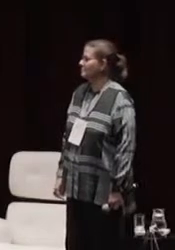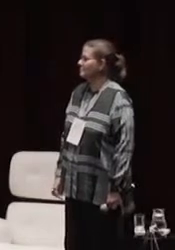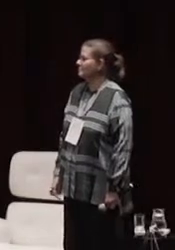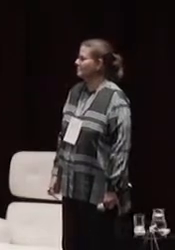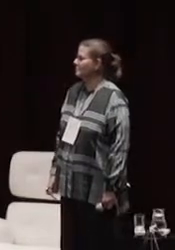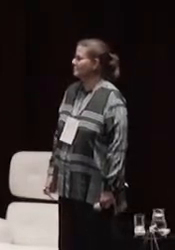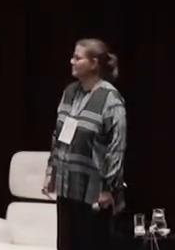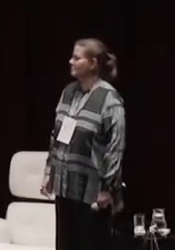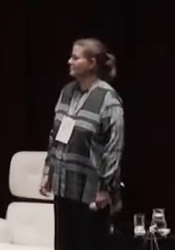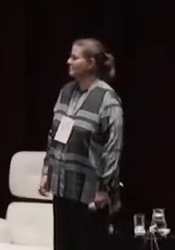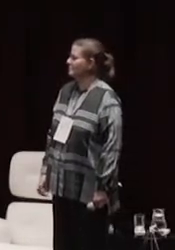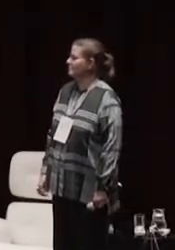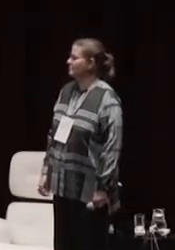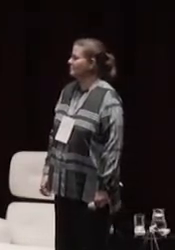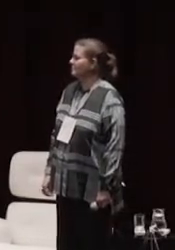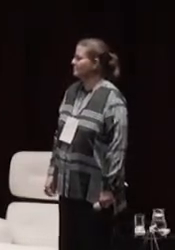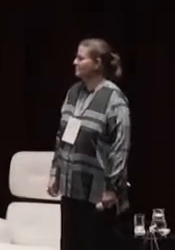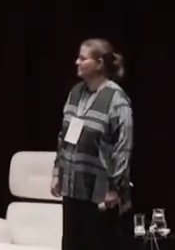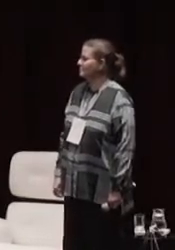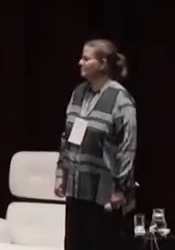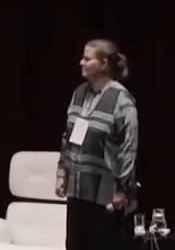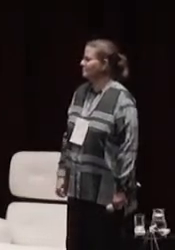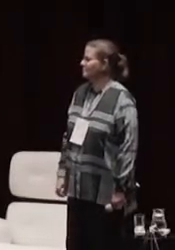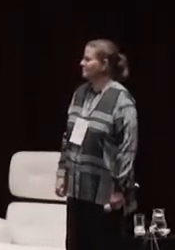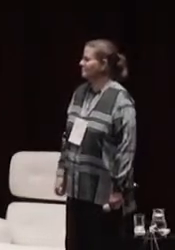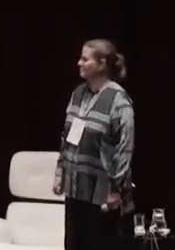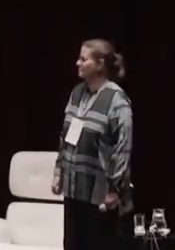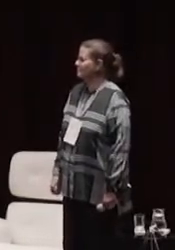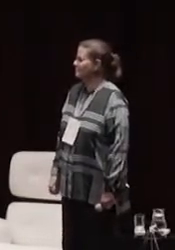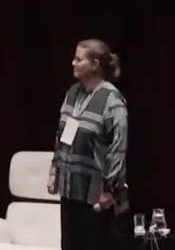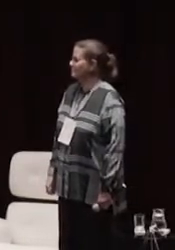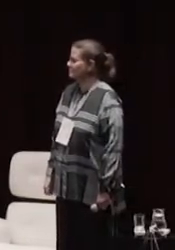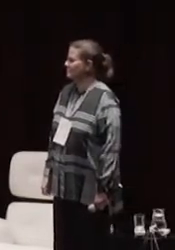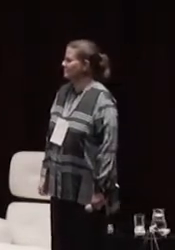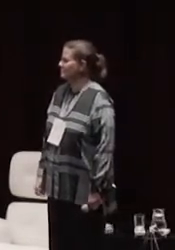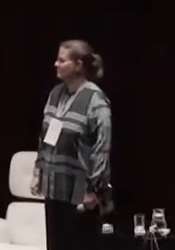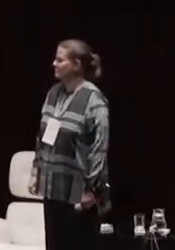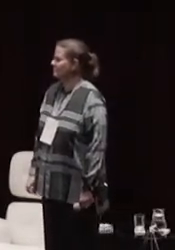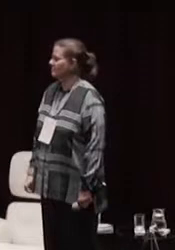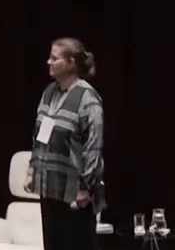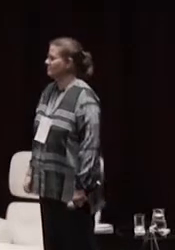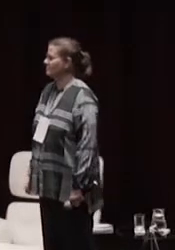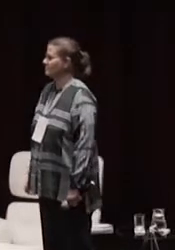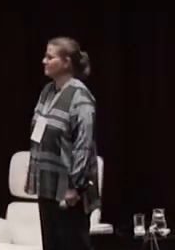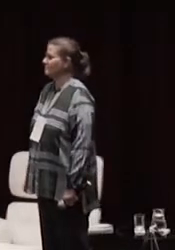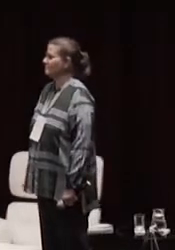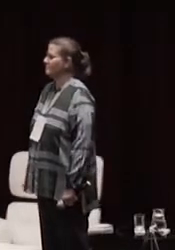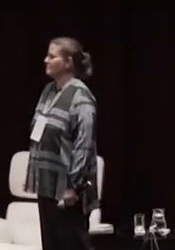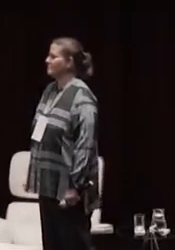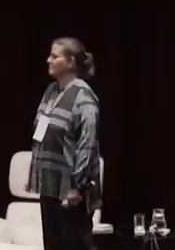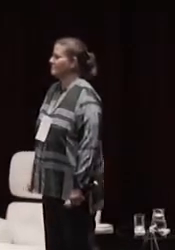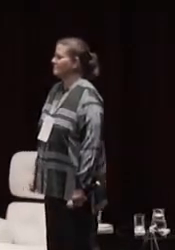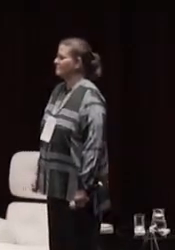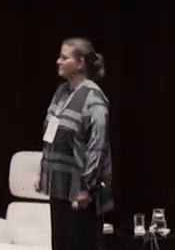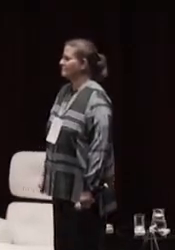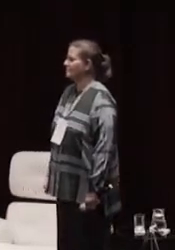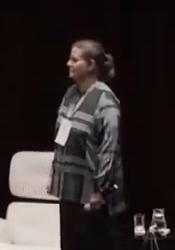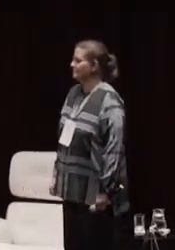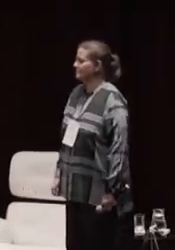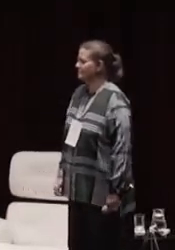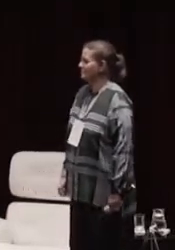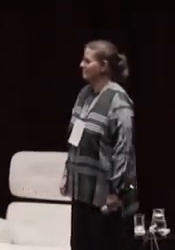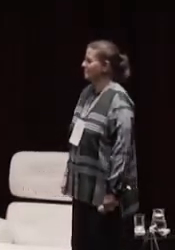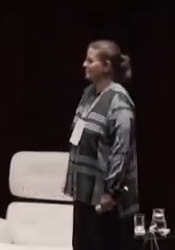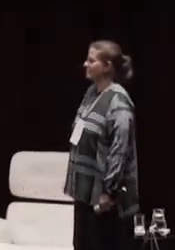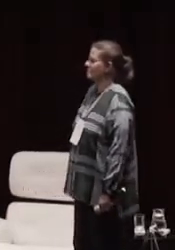criar leitores. Não é necessário se culpar, porque se agora neste país não se lê ou se lê pouco, é responsabilidade de várias